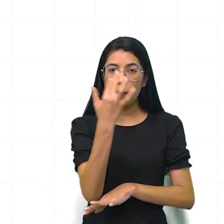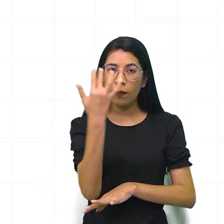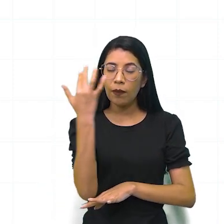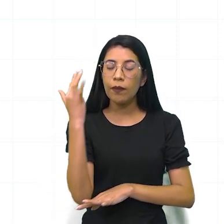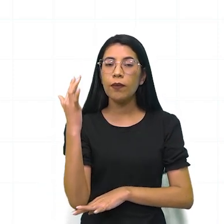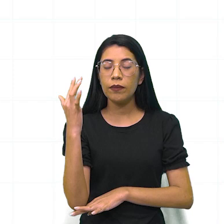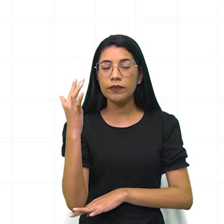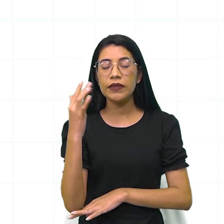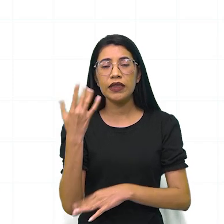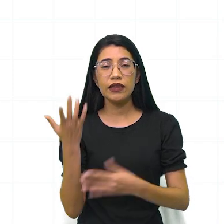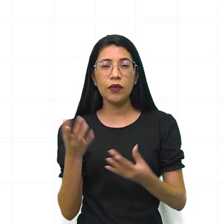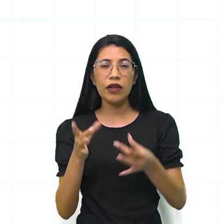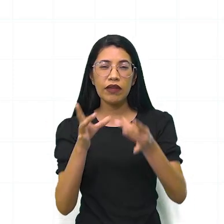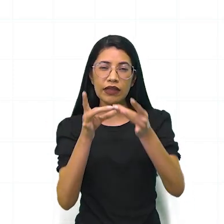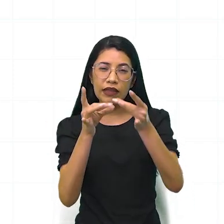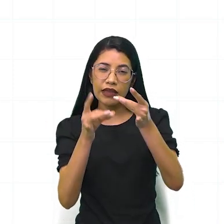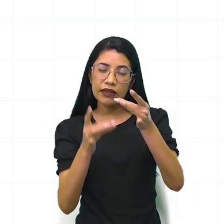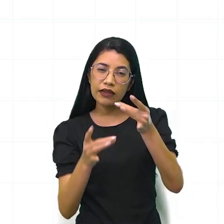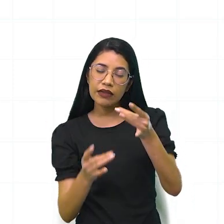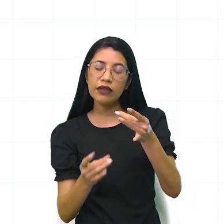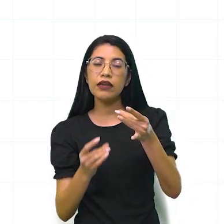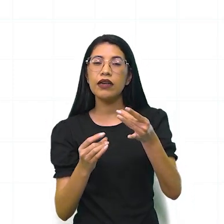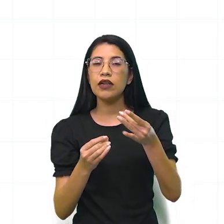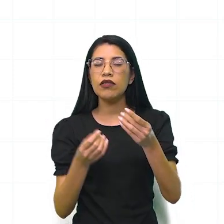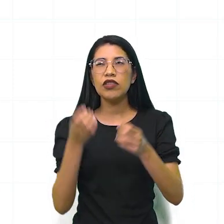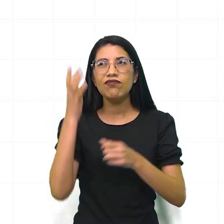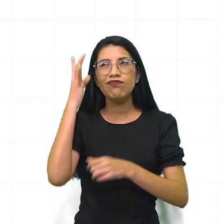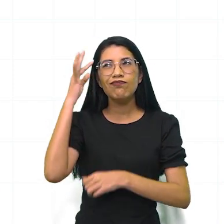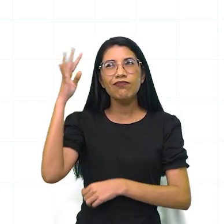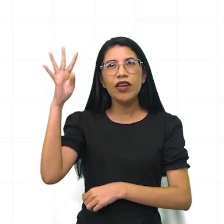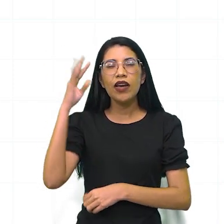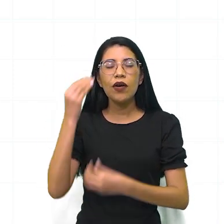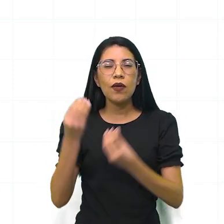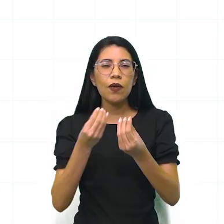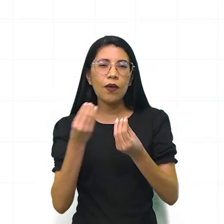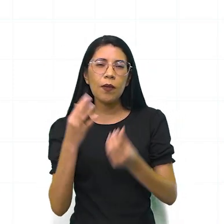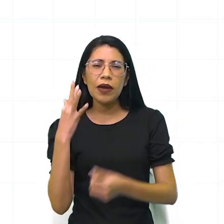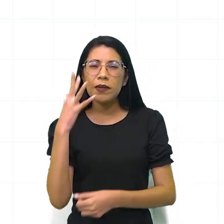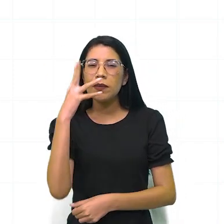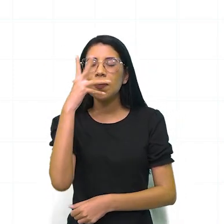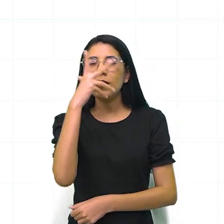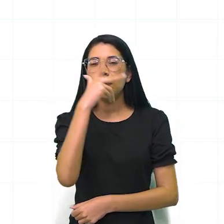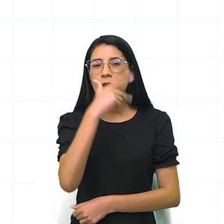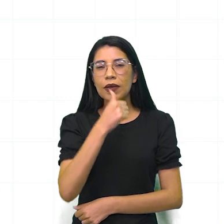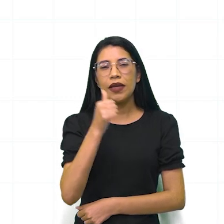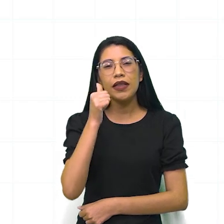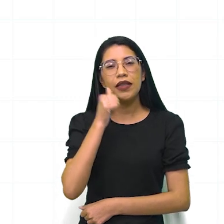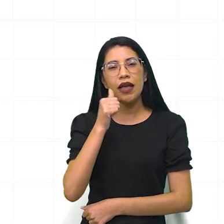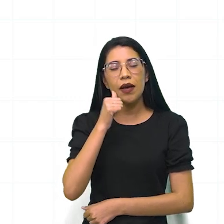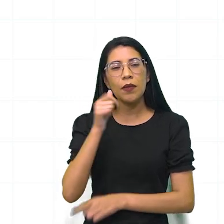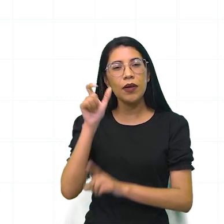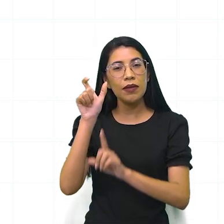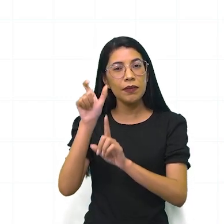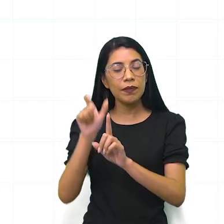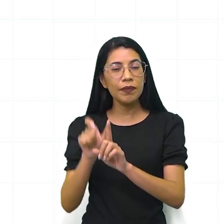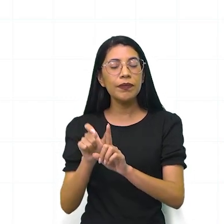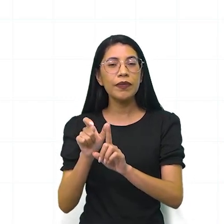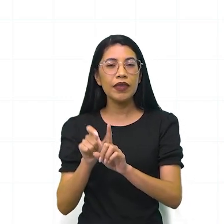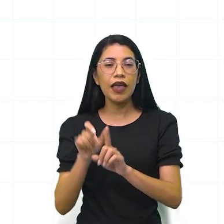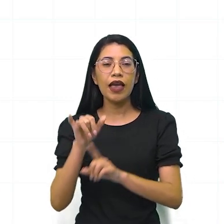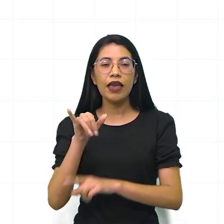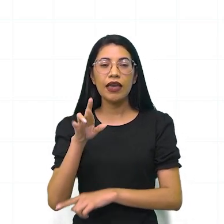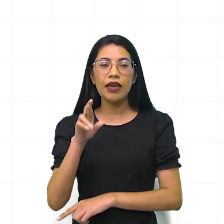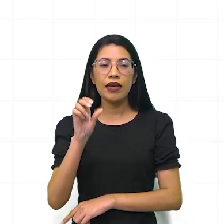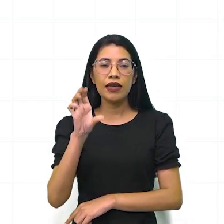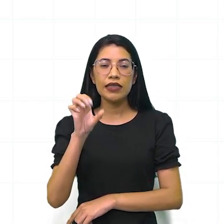fazendo a comparação e a gente vai imaginando a beleza de Iracema, dessa que a gente chamava